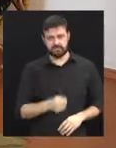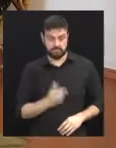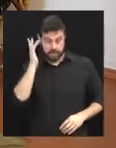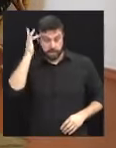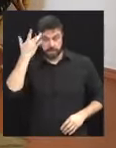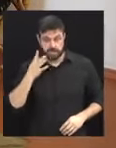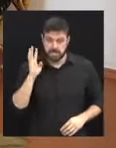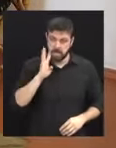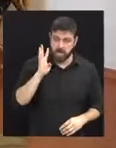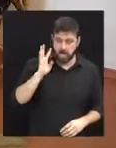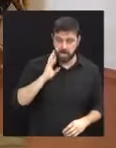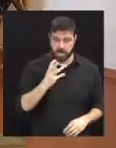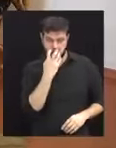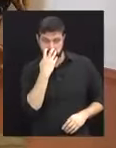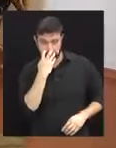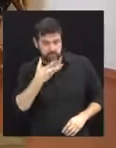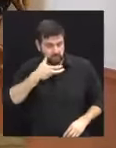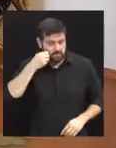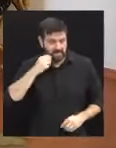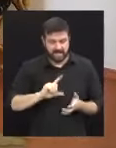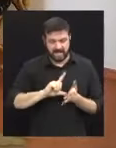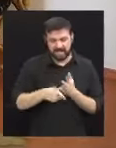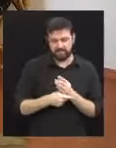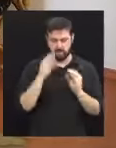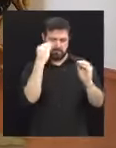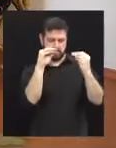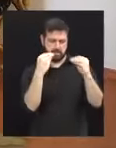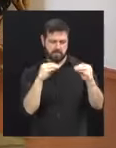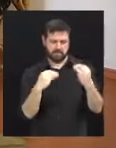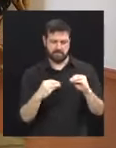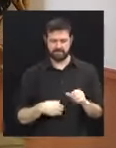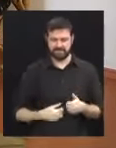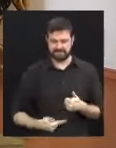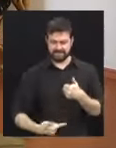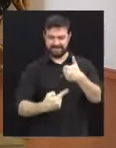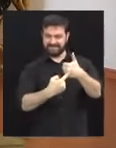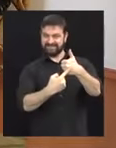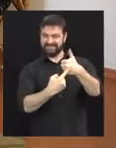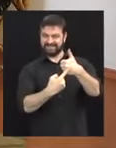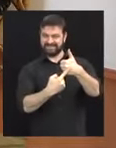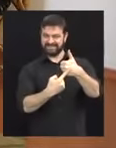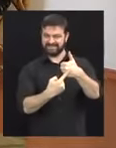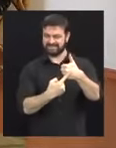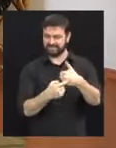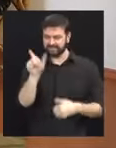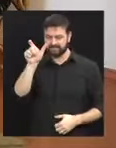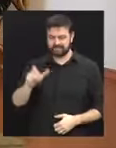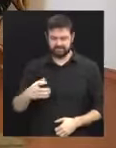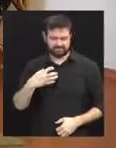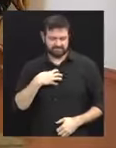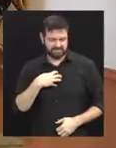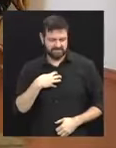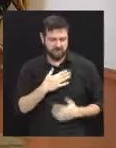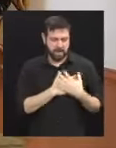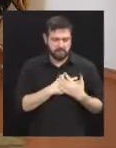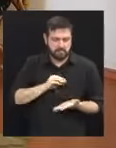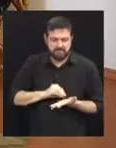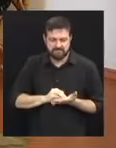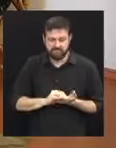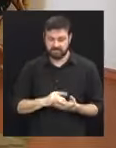é legal, que eu vou adotar hoje, vou postar foto e eu vou ter 1000 curtidas, né? É aquela carência que a pessoa tem, e por isso que a gente